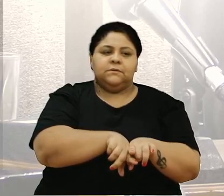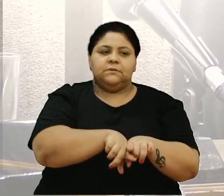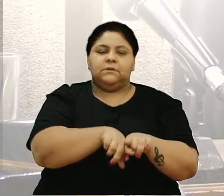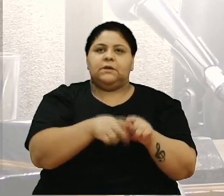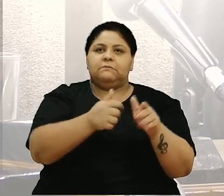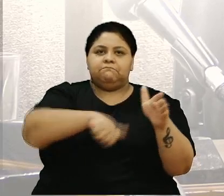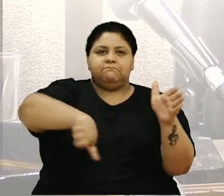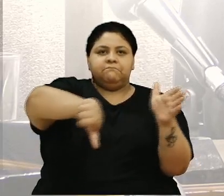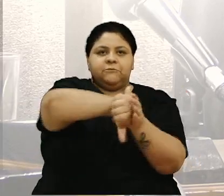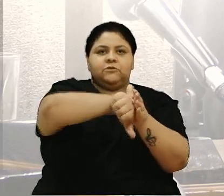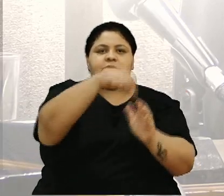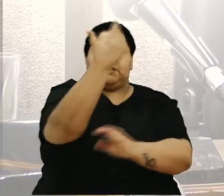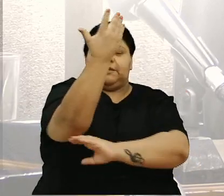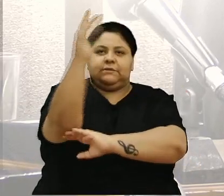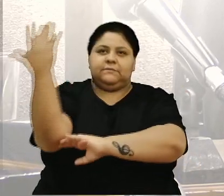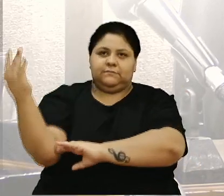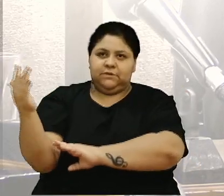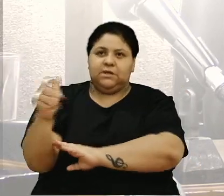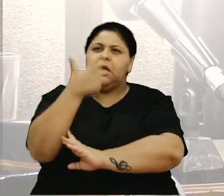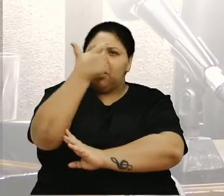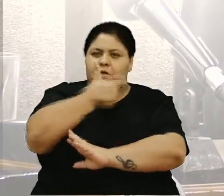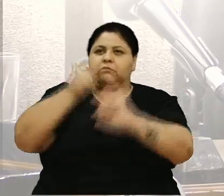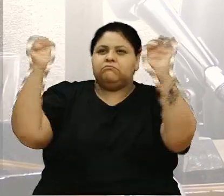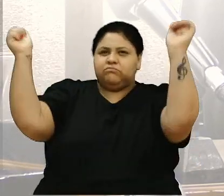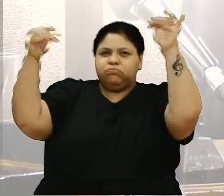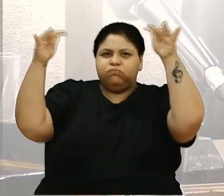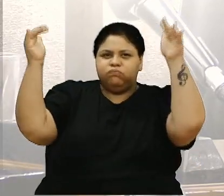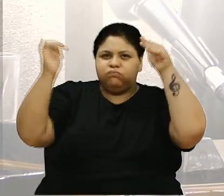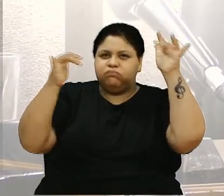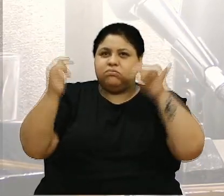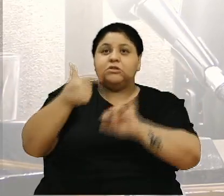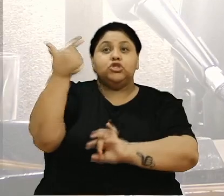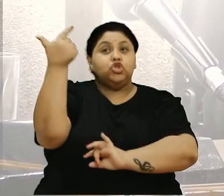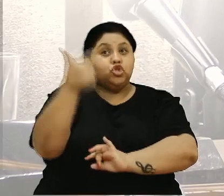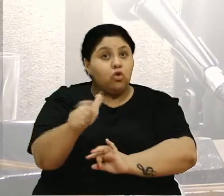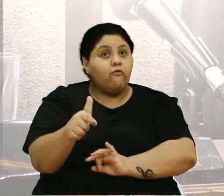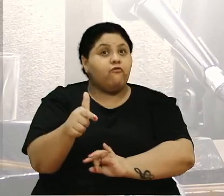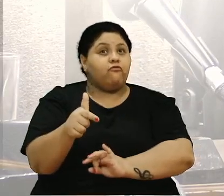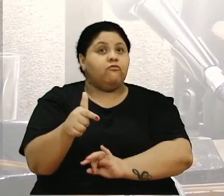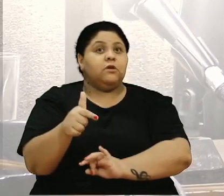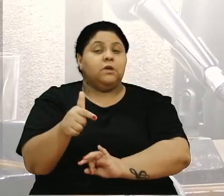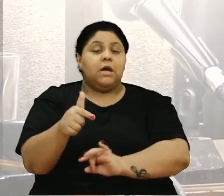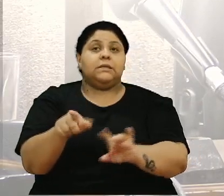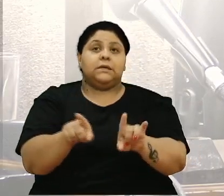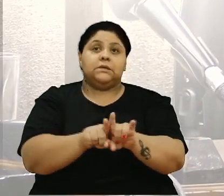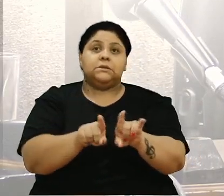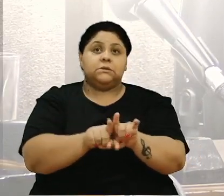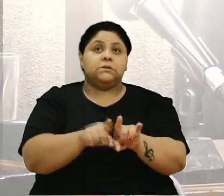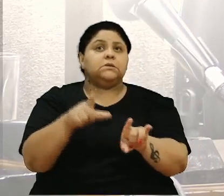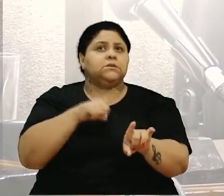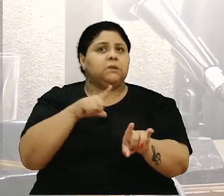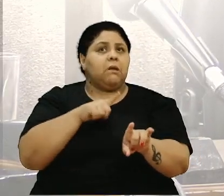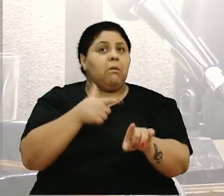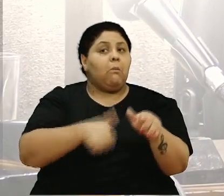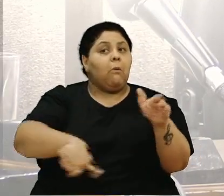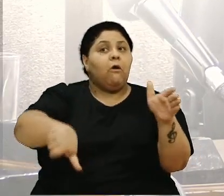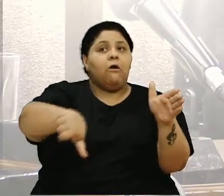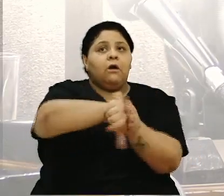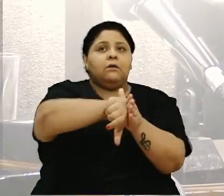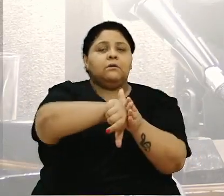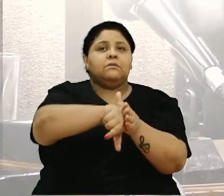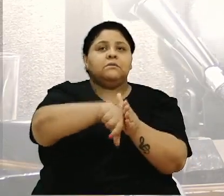5 caminhões parados que fazem o transbordo. 5. Não tem caminhão para fazer transbordo. E não dá para deixar o